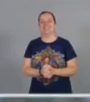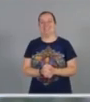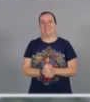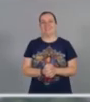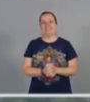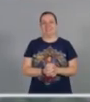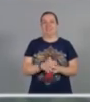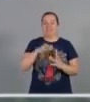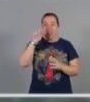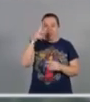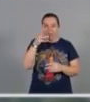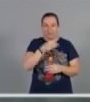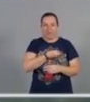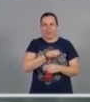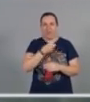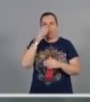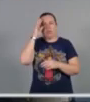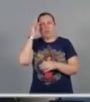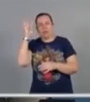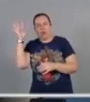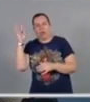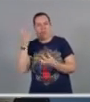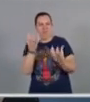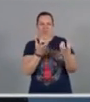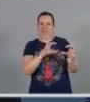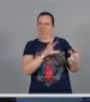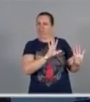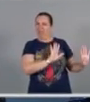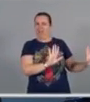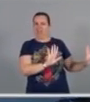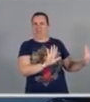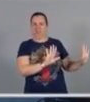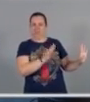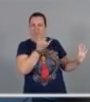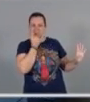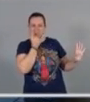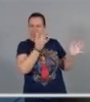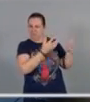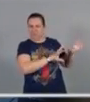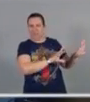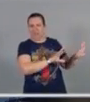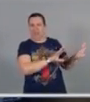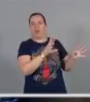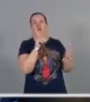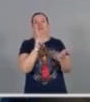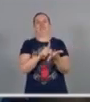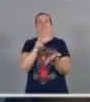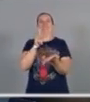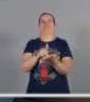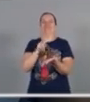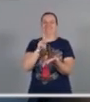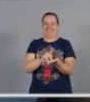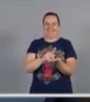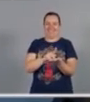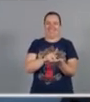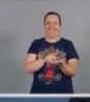e se tua vida vão um sonho meu filho eu não quero não eu quero realidade